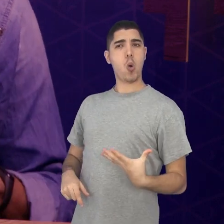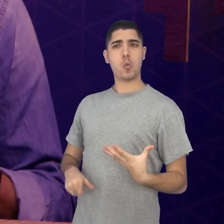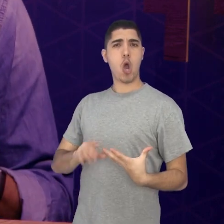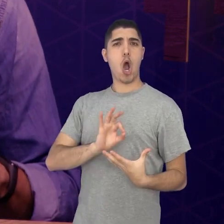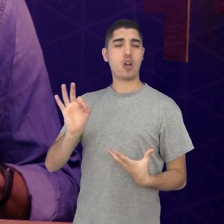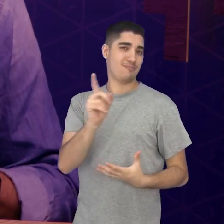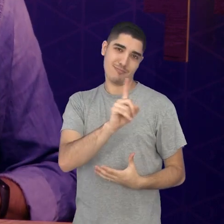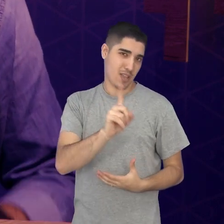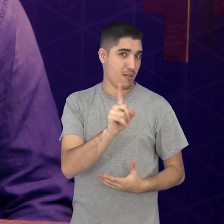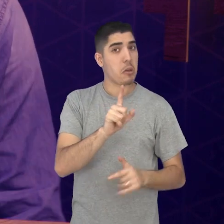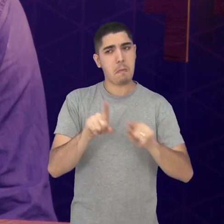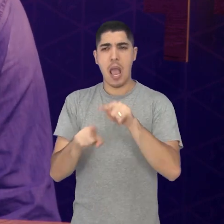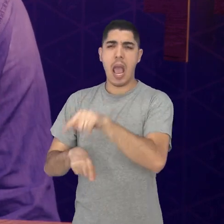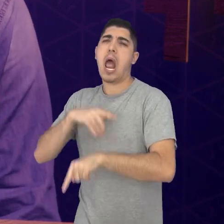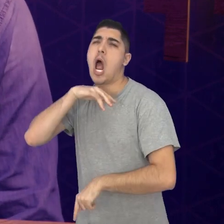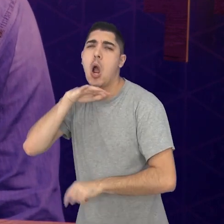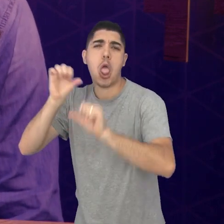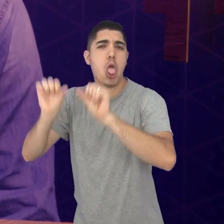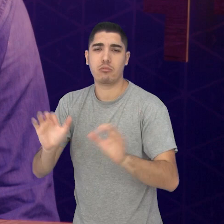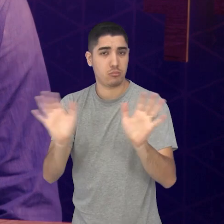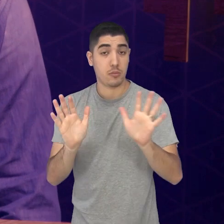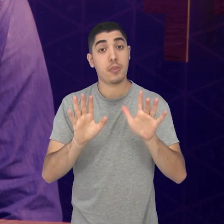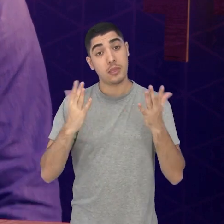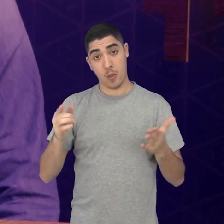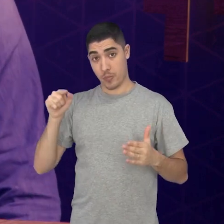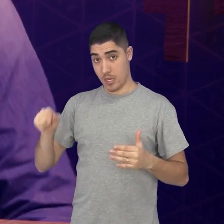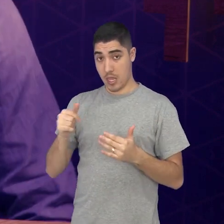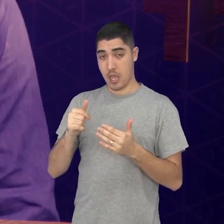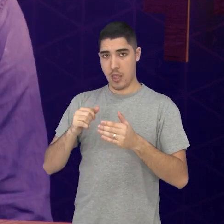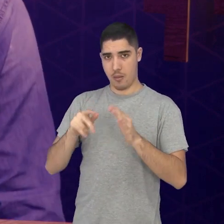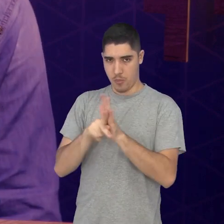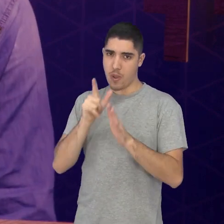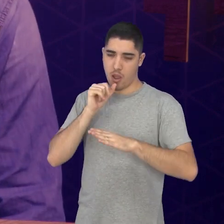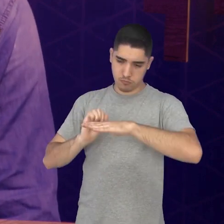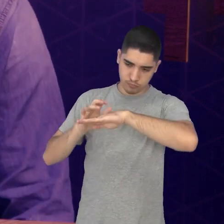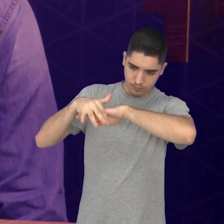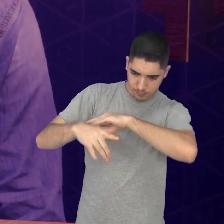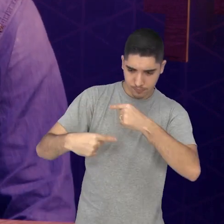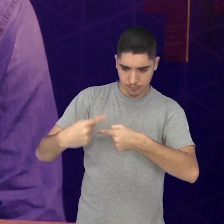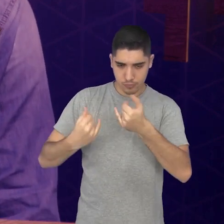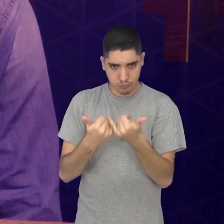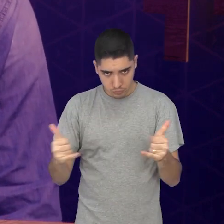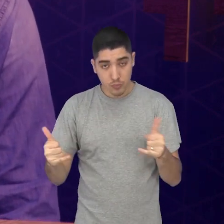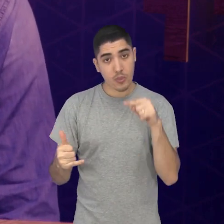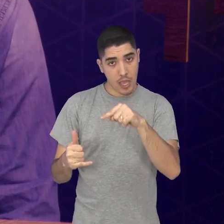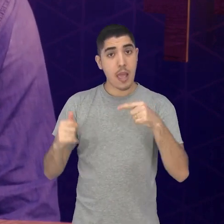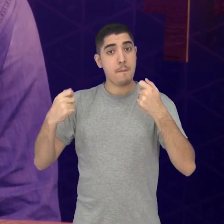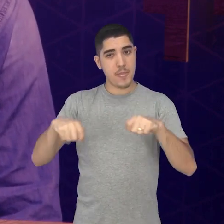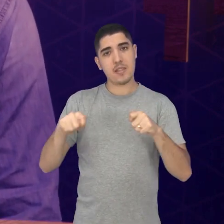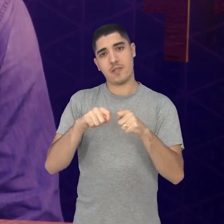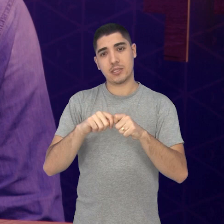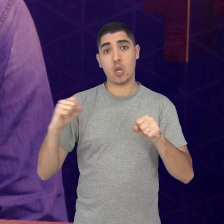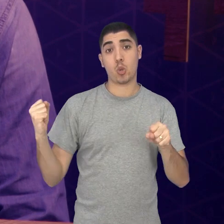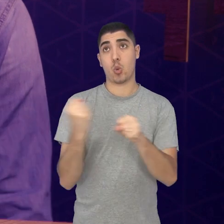é ruim, né? Porque a energia hidrelétrica, apesar de uma hidrelétrica ter, a construção de